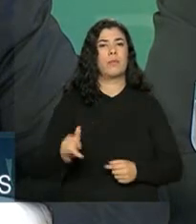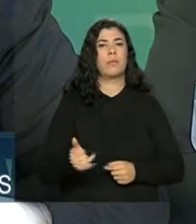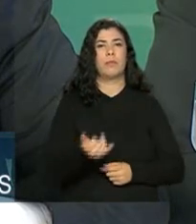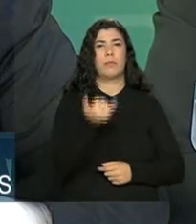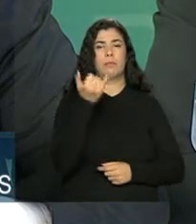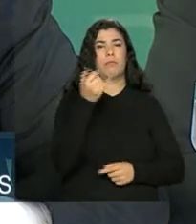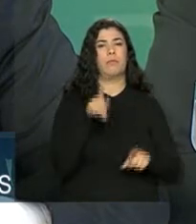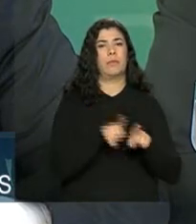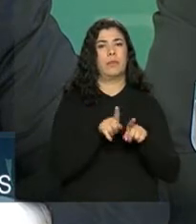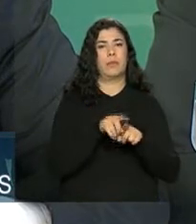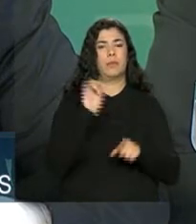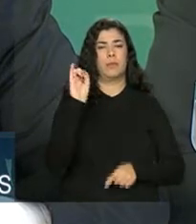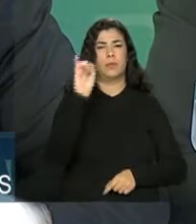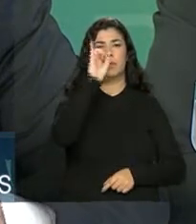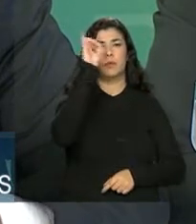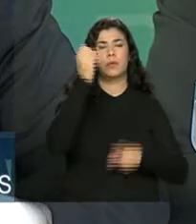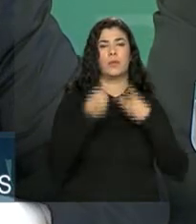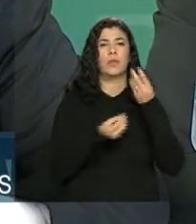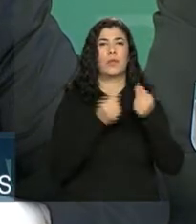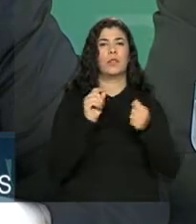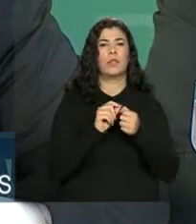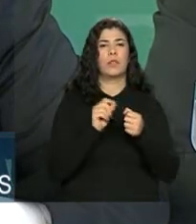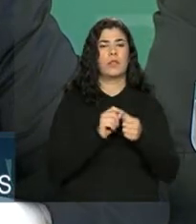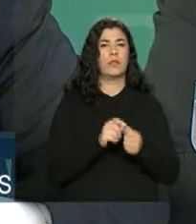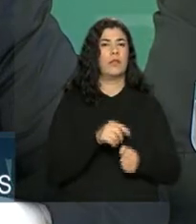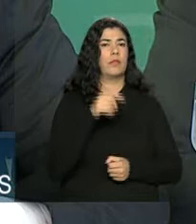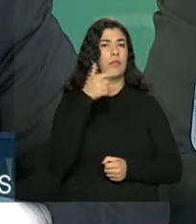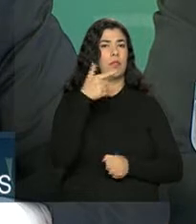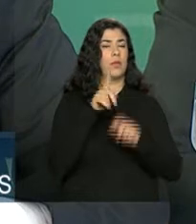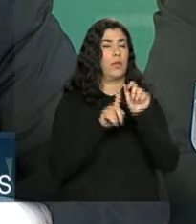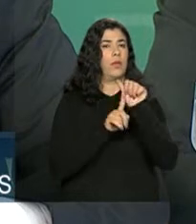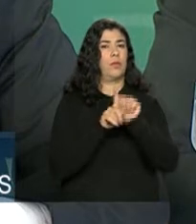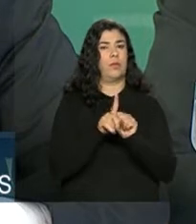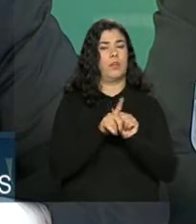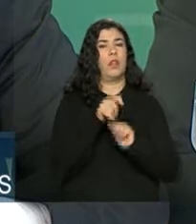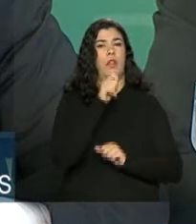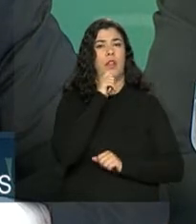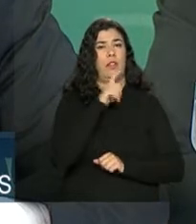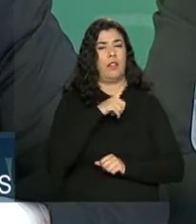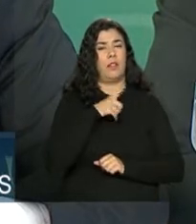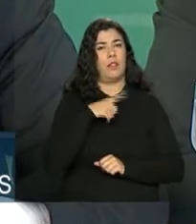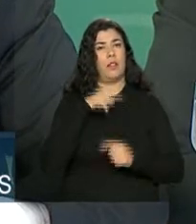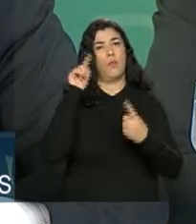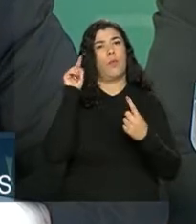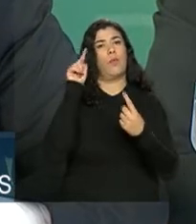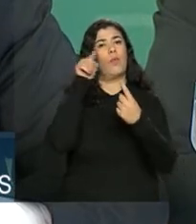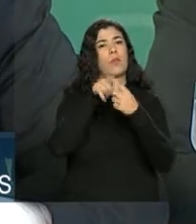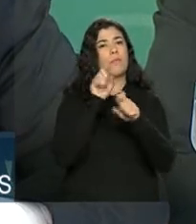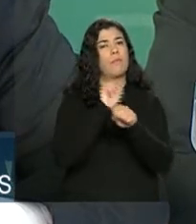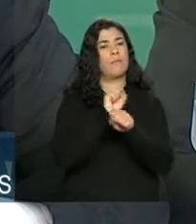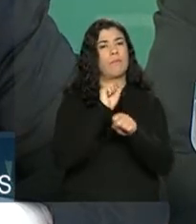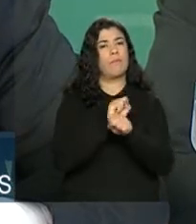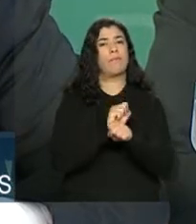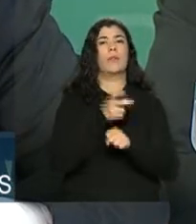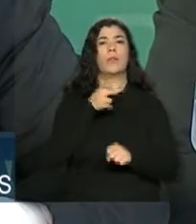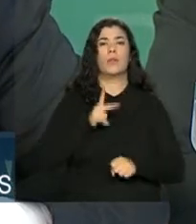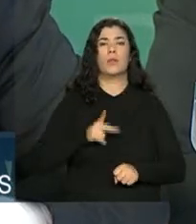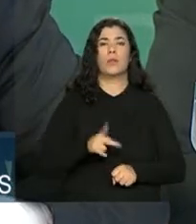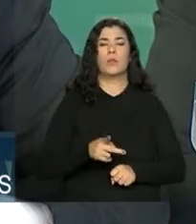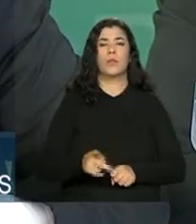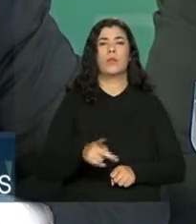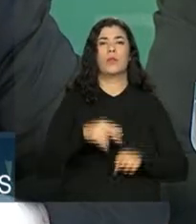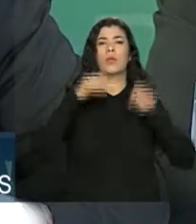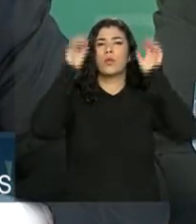também muito importante né durante esses dois meses Ainda há uma perspectiva de chuvas Como já foi